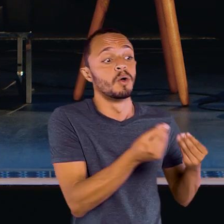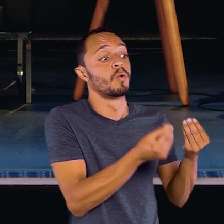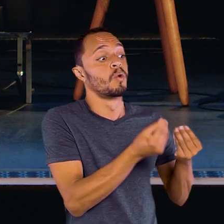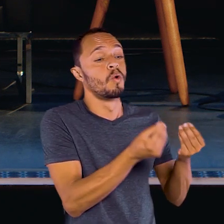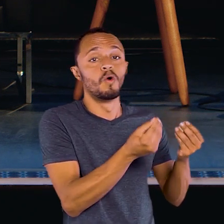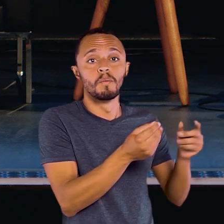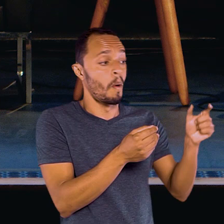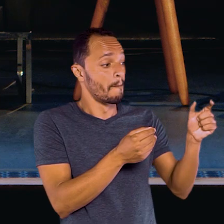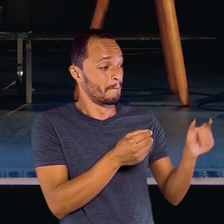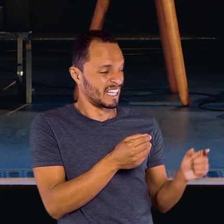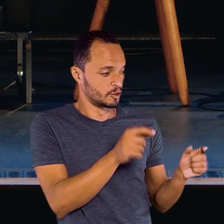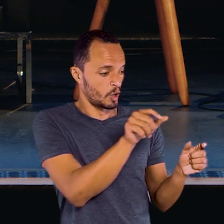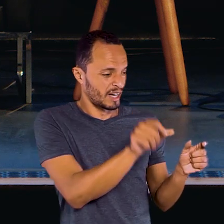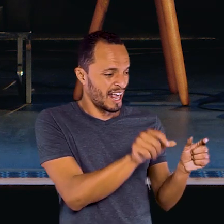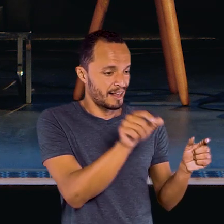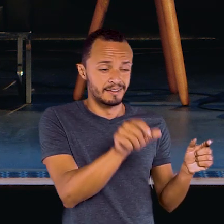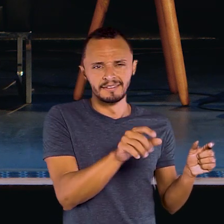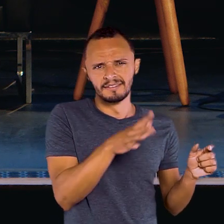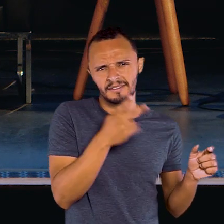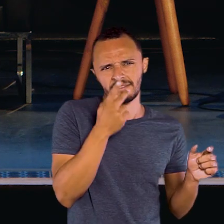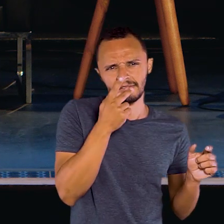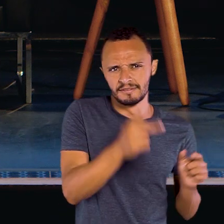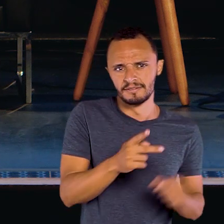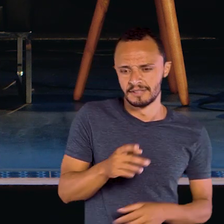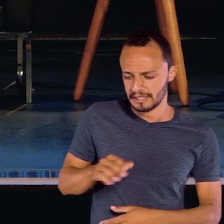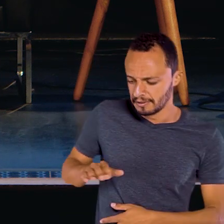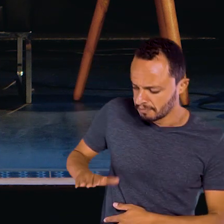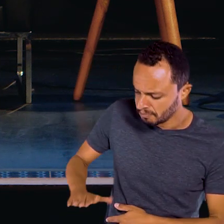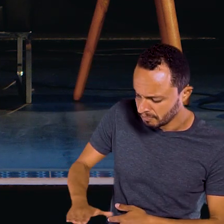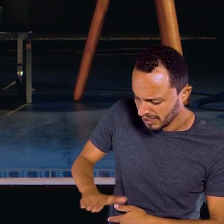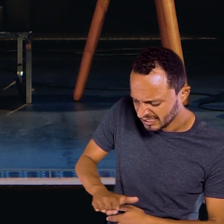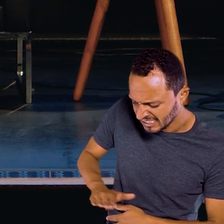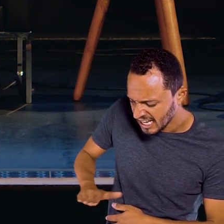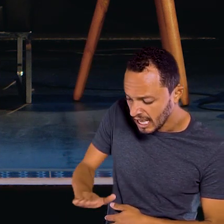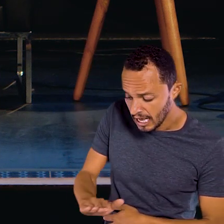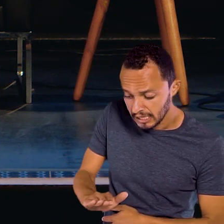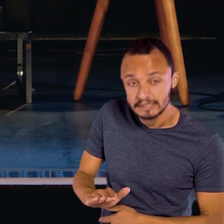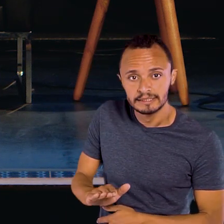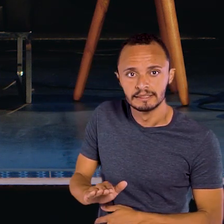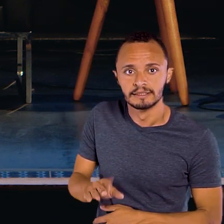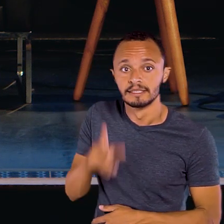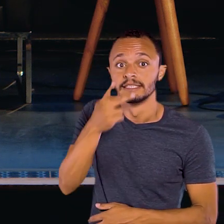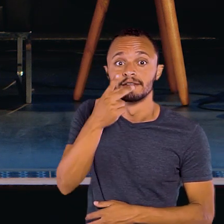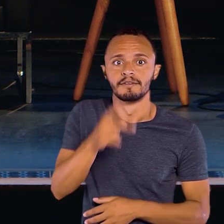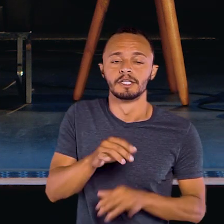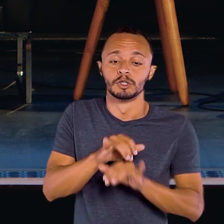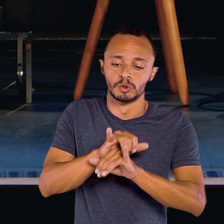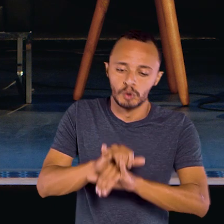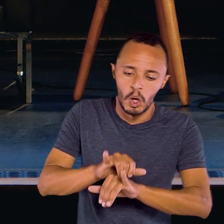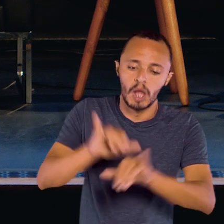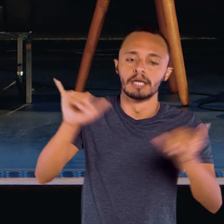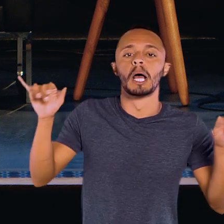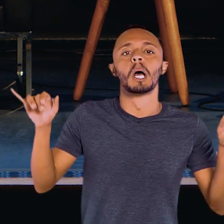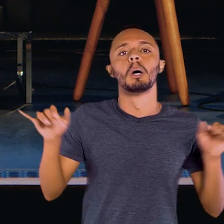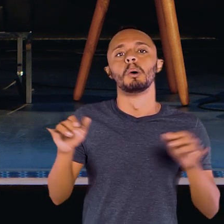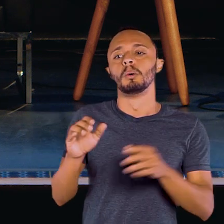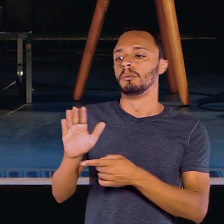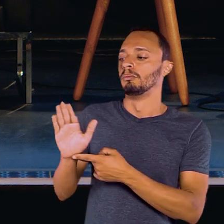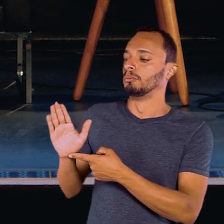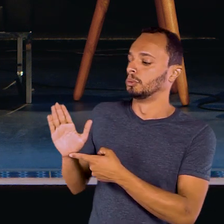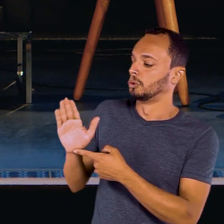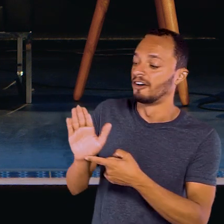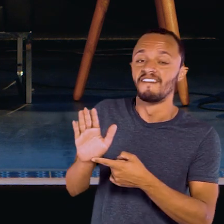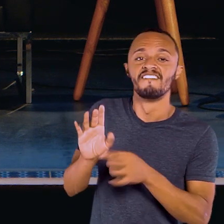da infância, né? A gente olha aqueles anúncios todos de jornais, venda de crianças